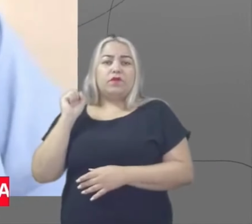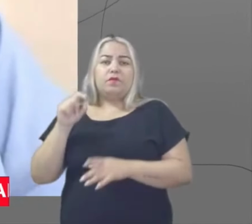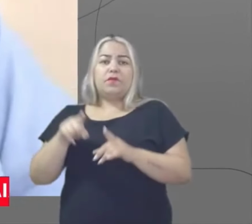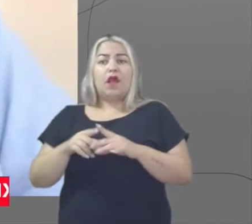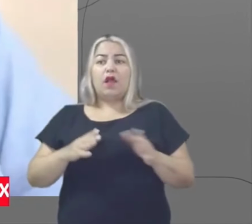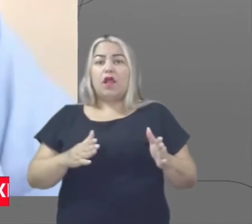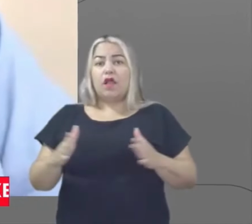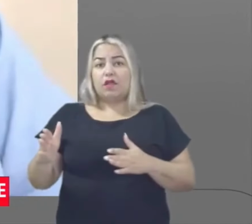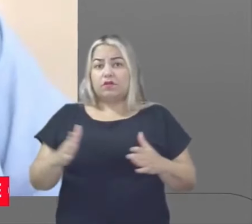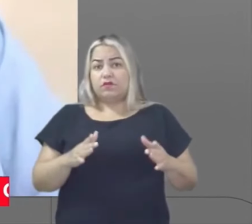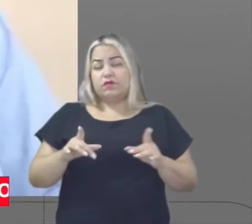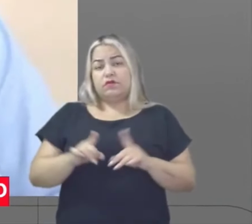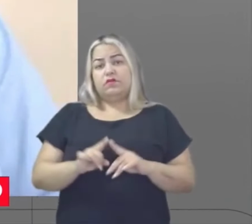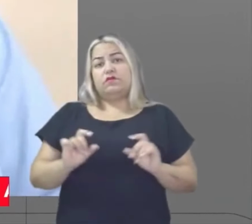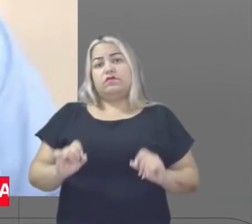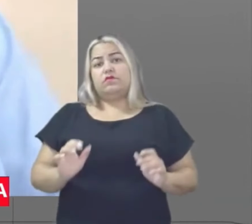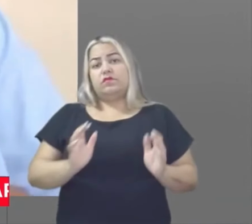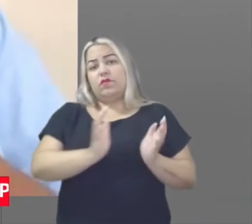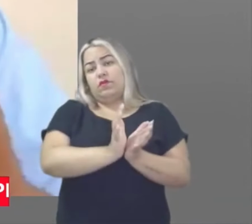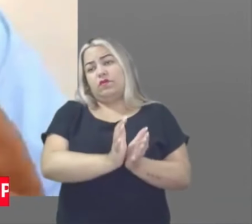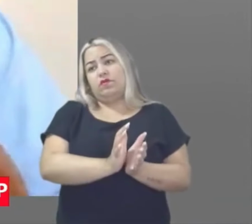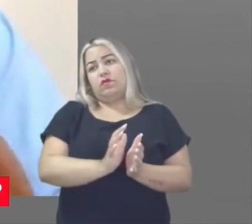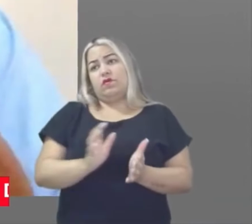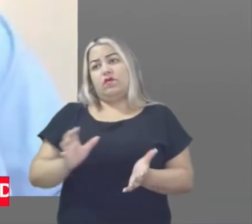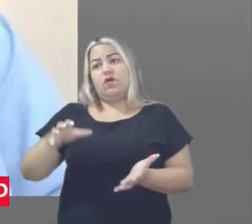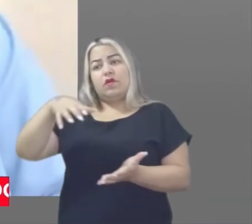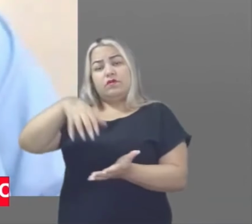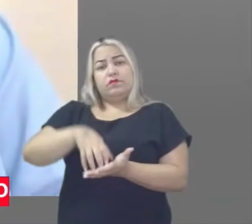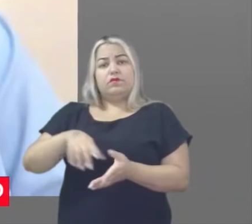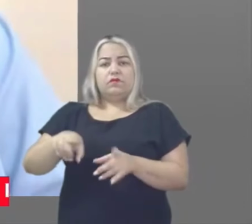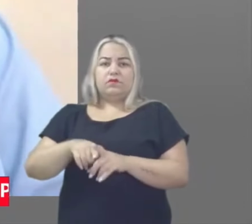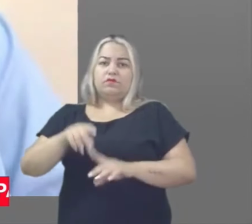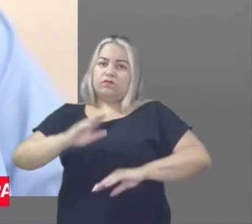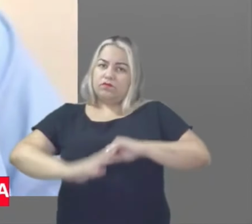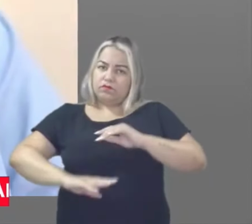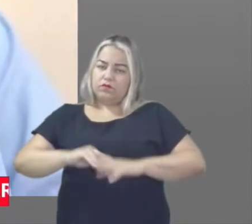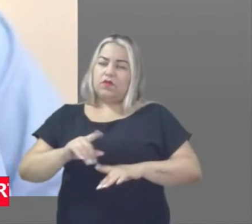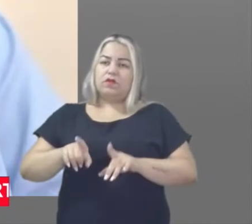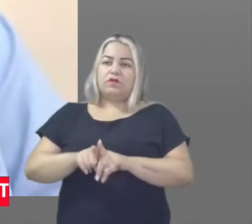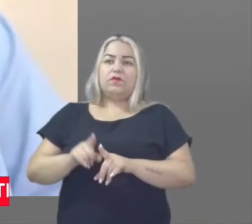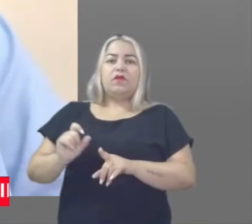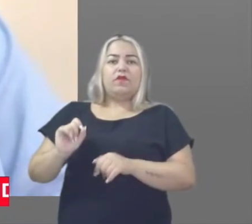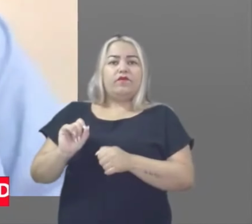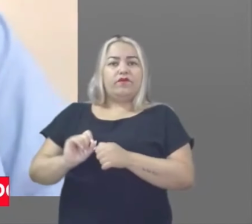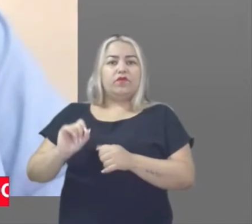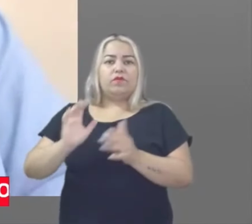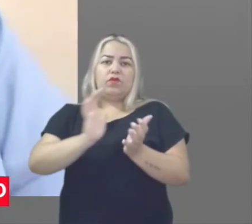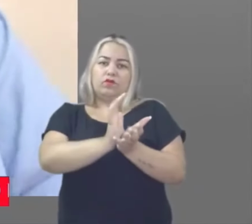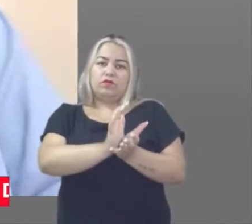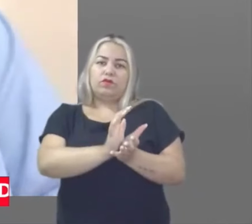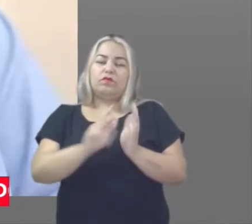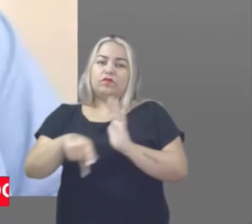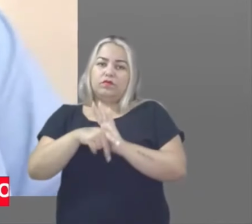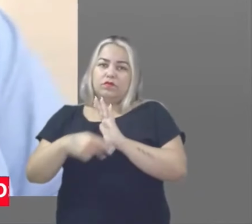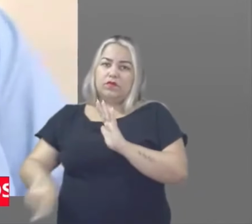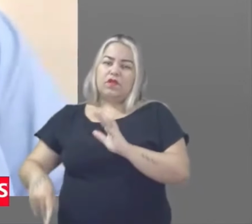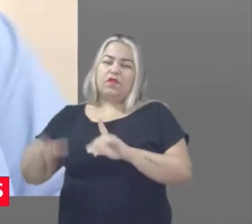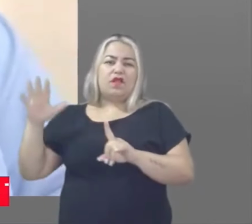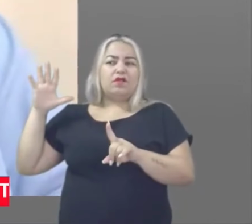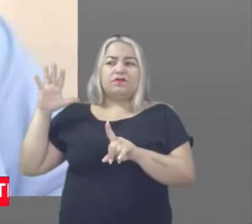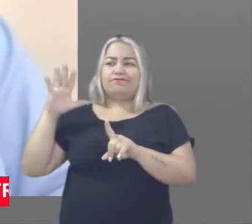ele sinaliza para a tropa que esse órgão que tem feito um contraponto às atividades legais praticadas pela tropa, ele está sendo